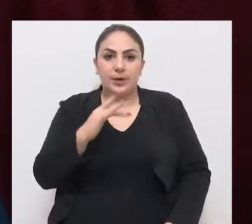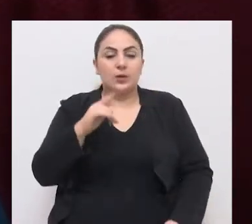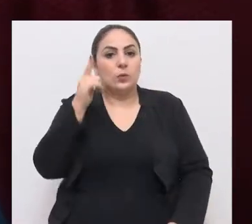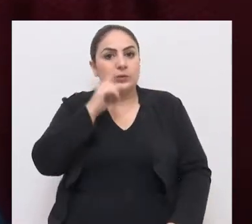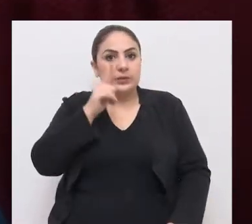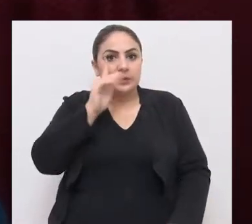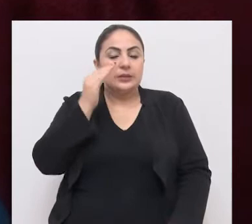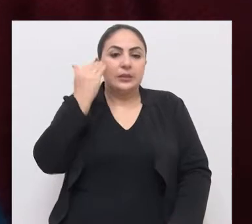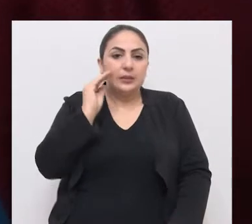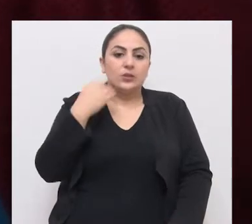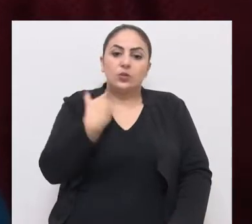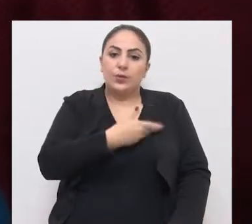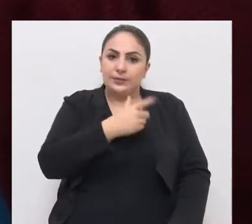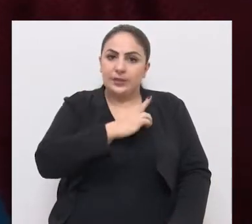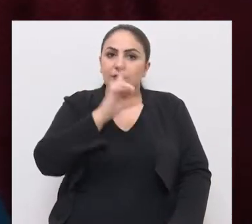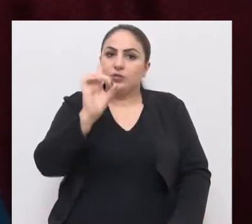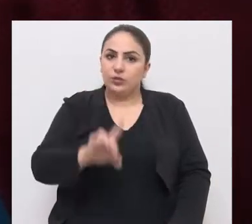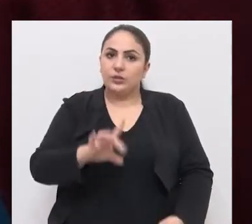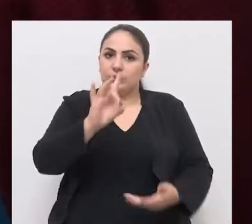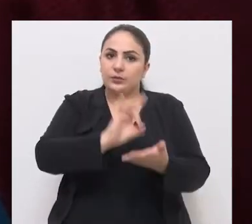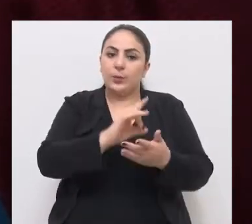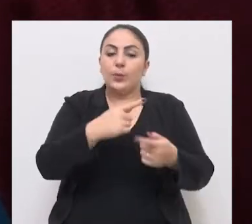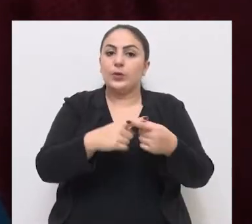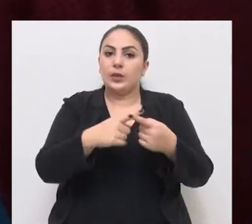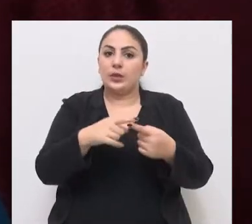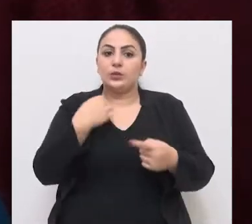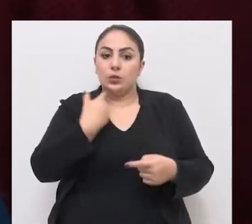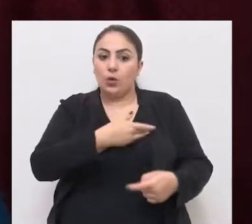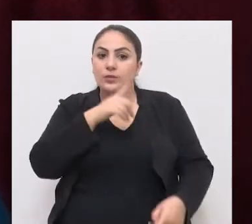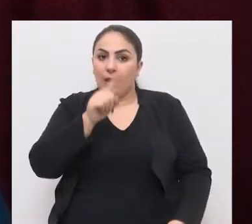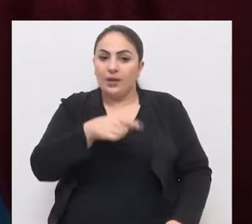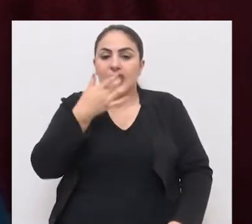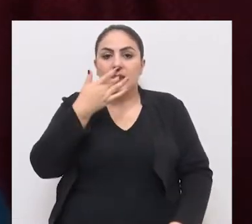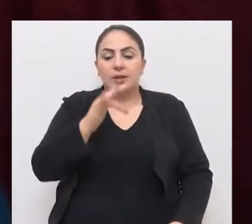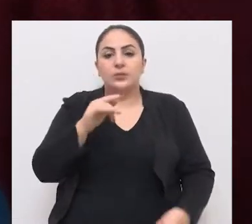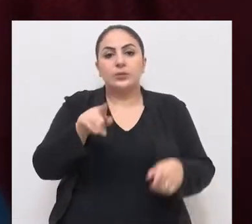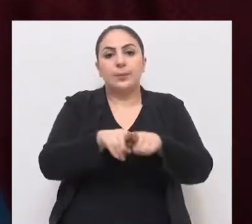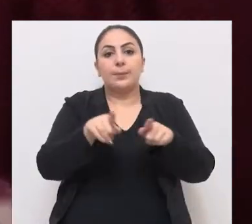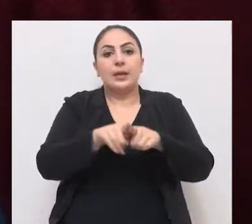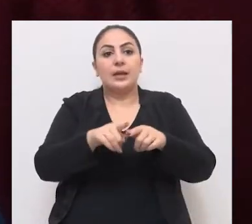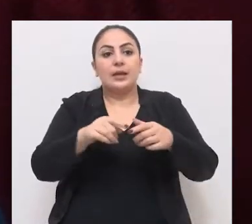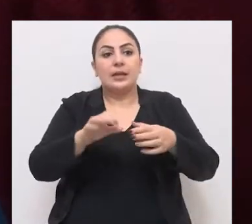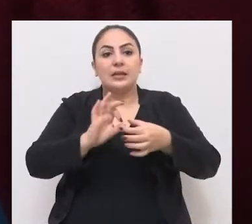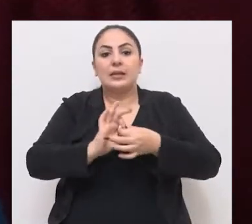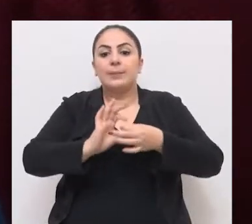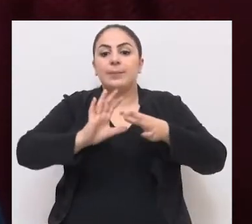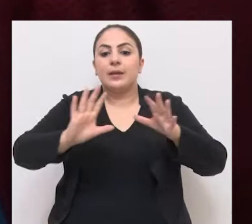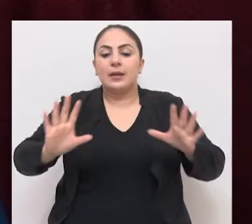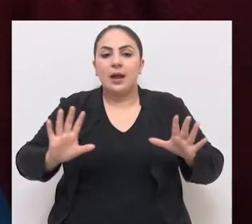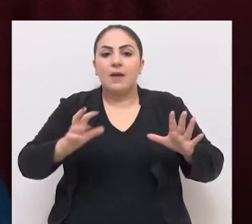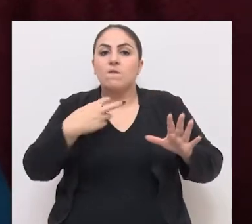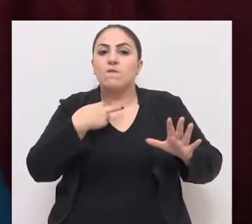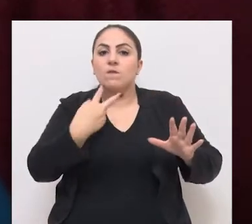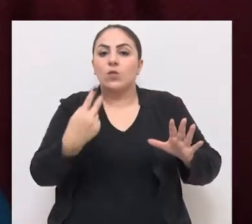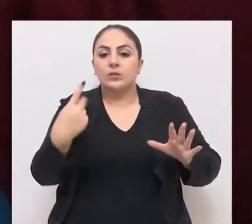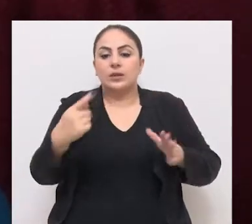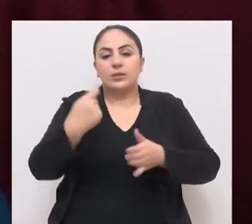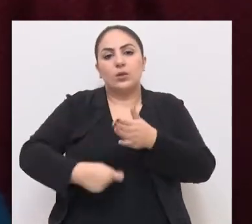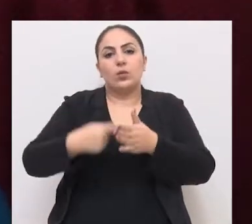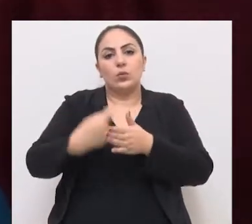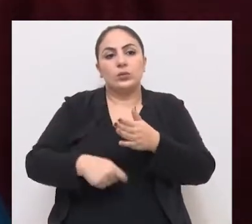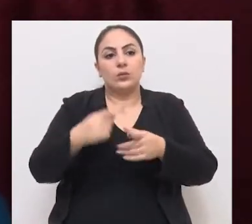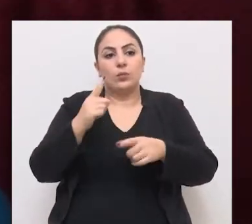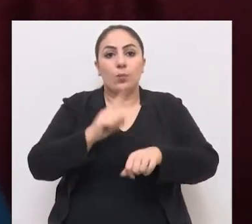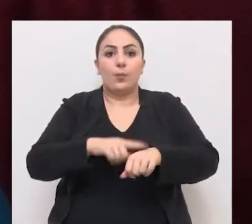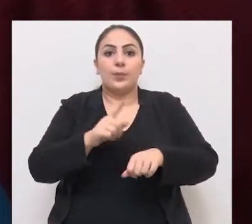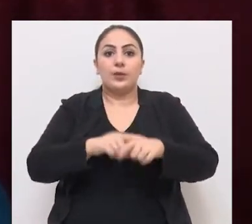brancas. Entender que temos nossos direitos mais assegurados por sermos brancos e dar espaço, dar voz a essa causa